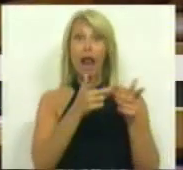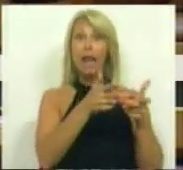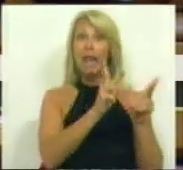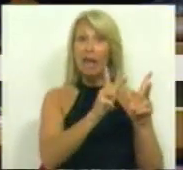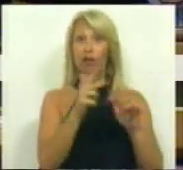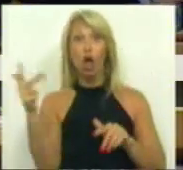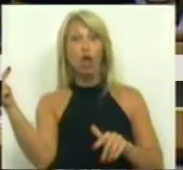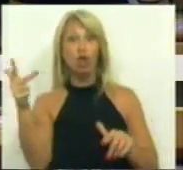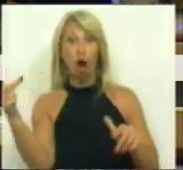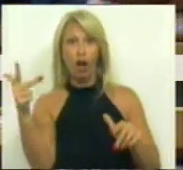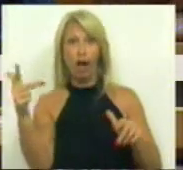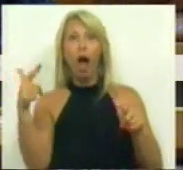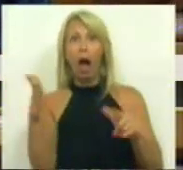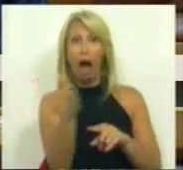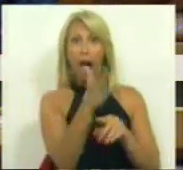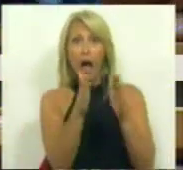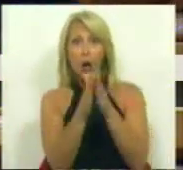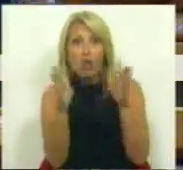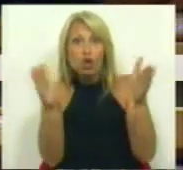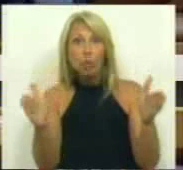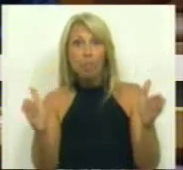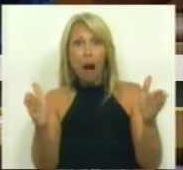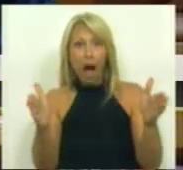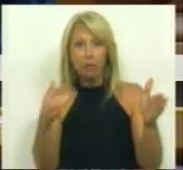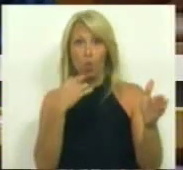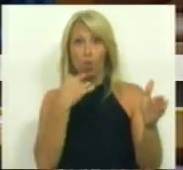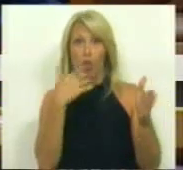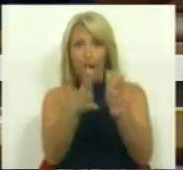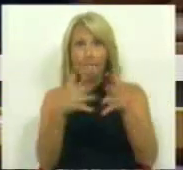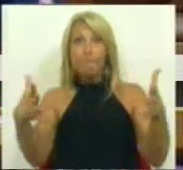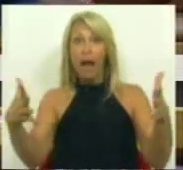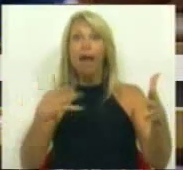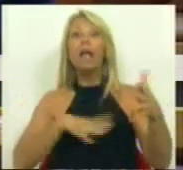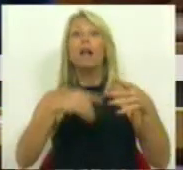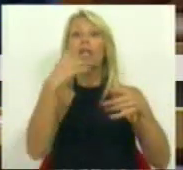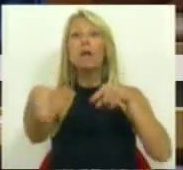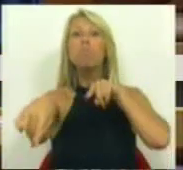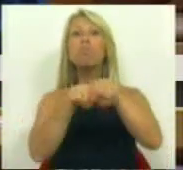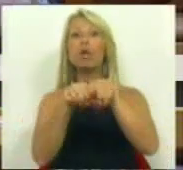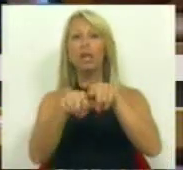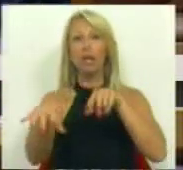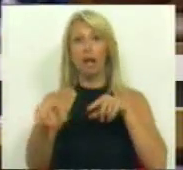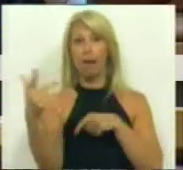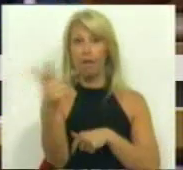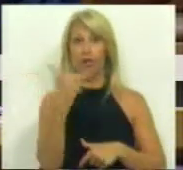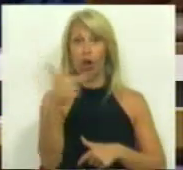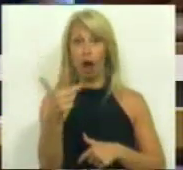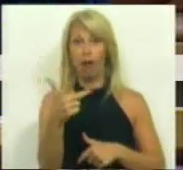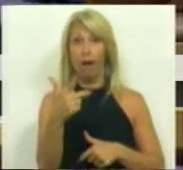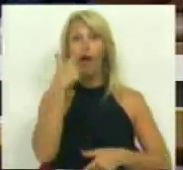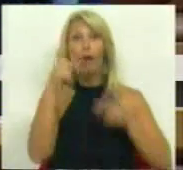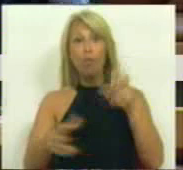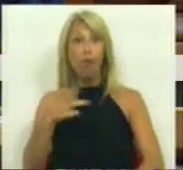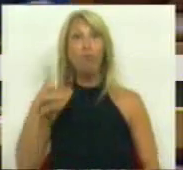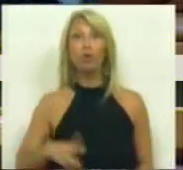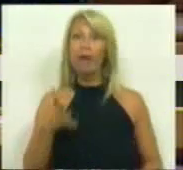Troika há um espaço colossal que quer dizer política da Troika. Política da Troika. O povo português quer se